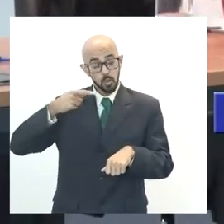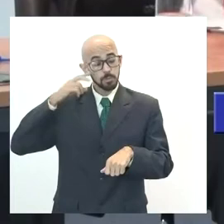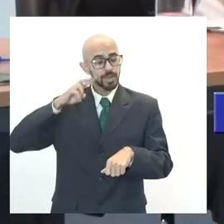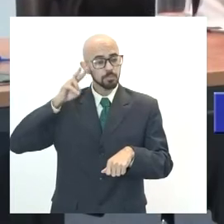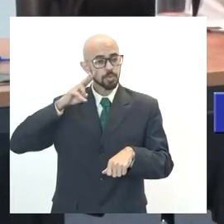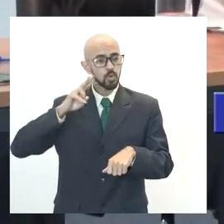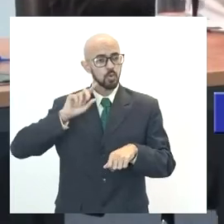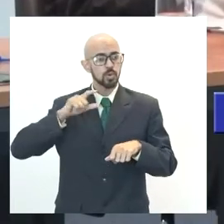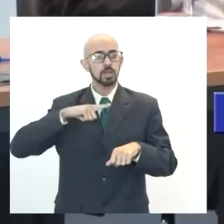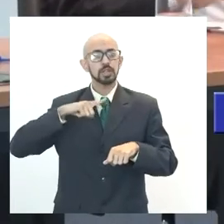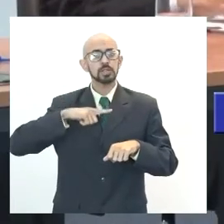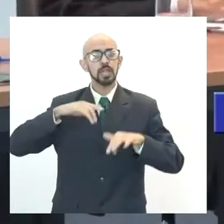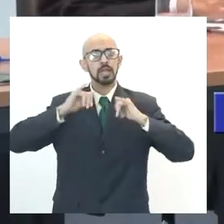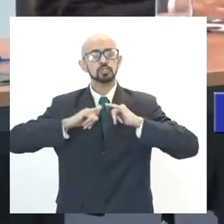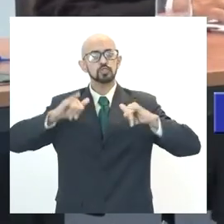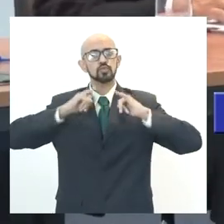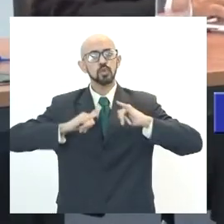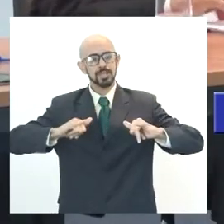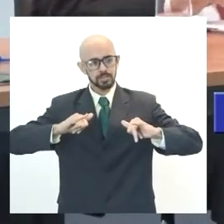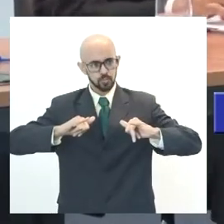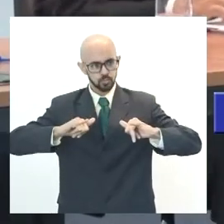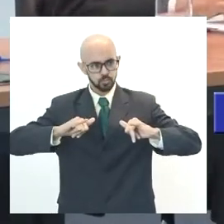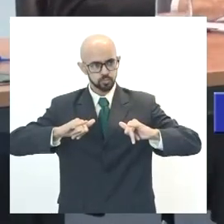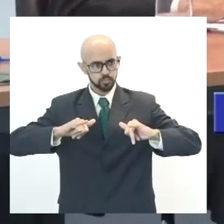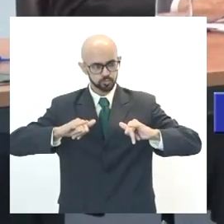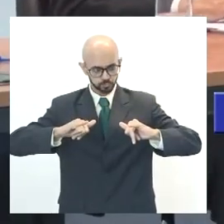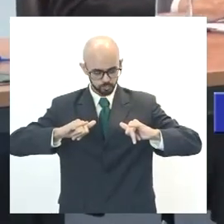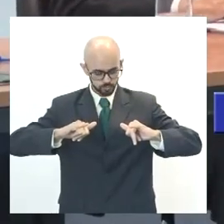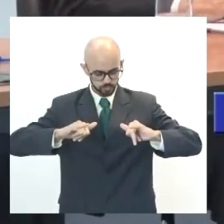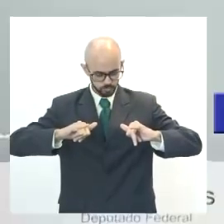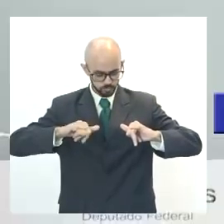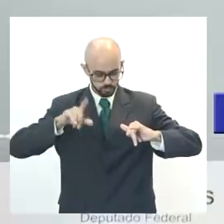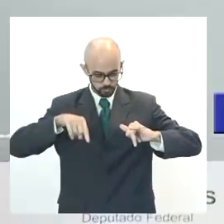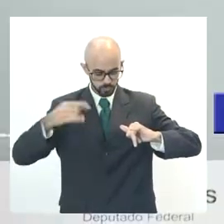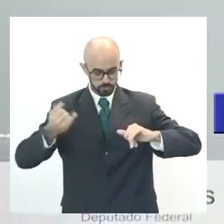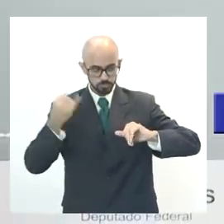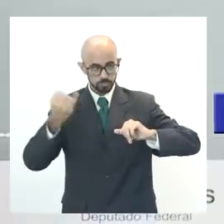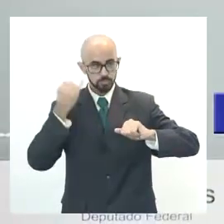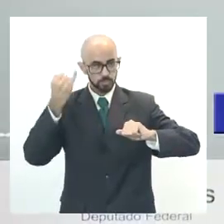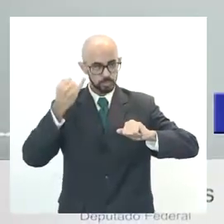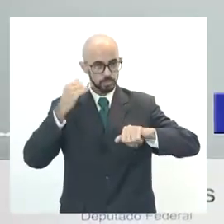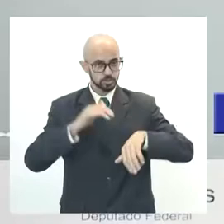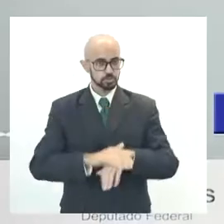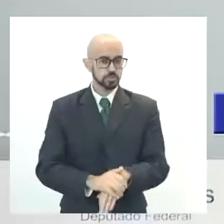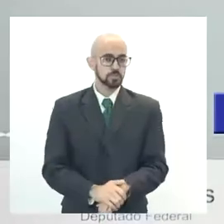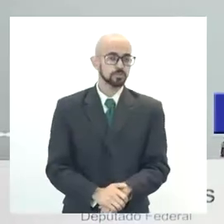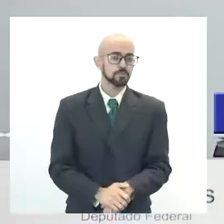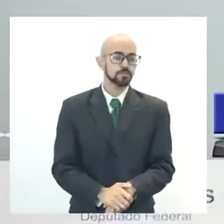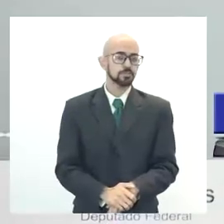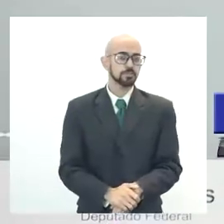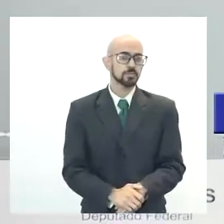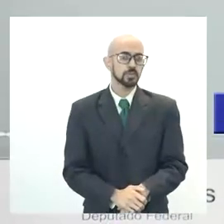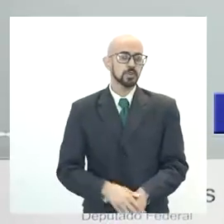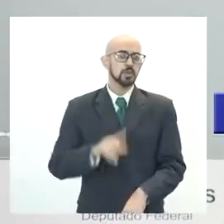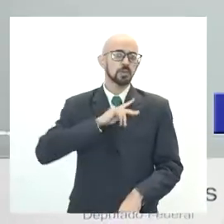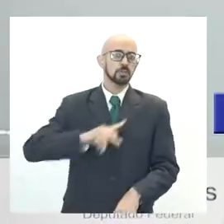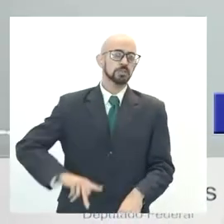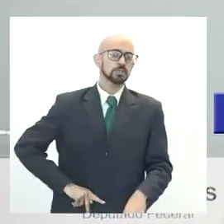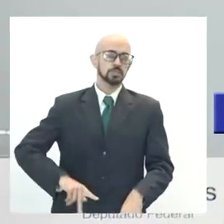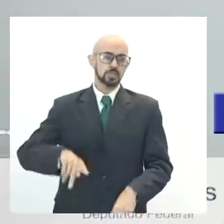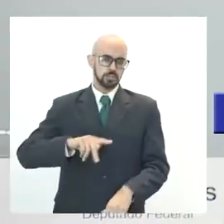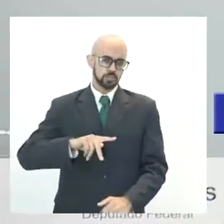existe a divulgação isso é um relevantíssimo isto e o Presidente da